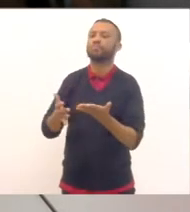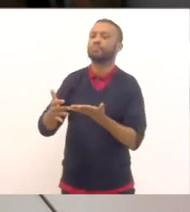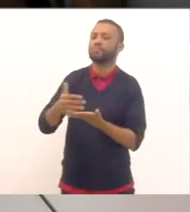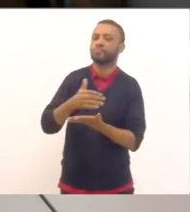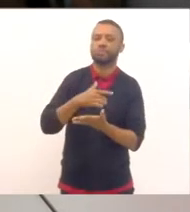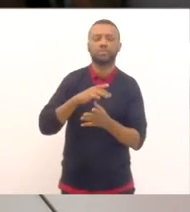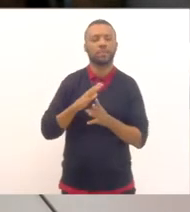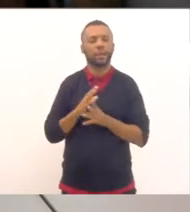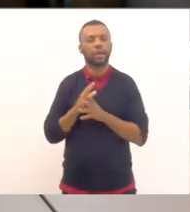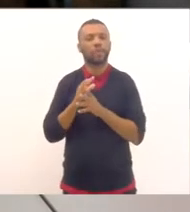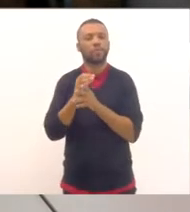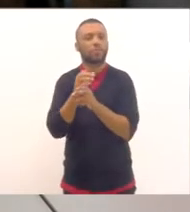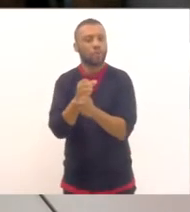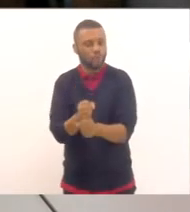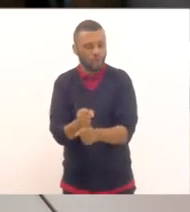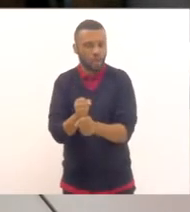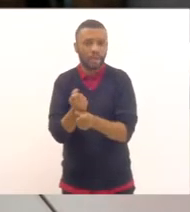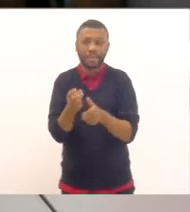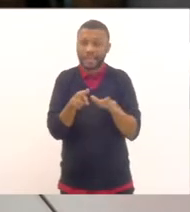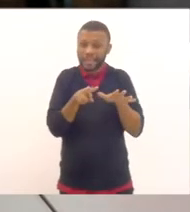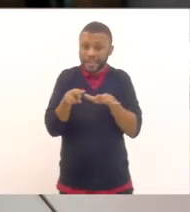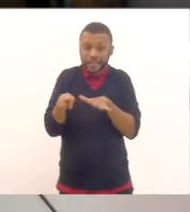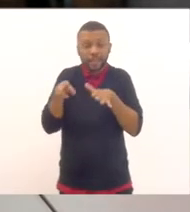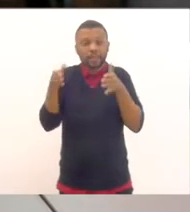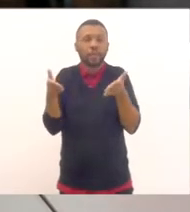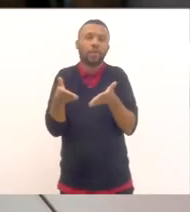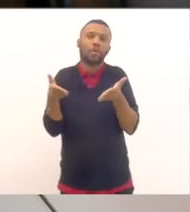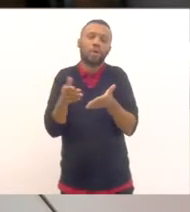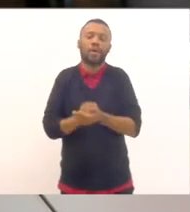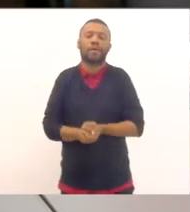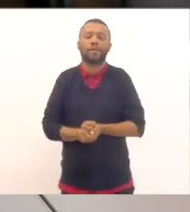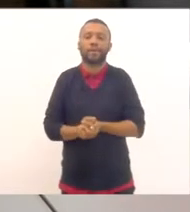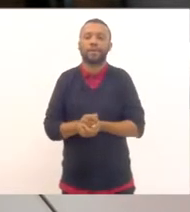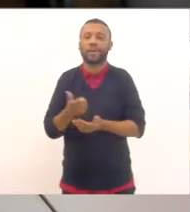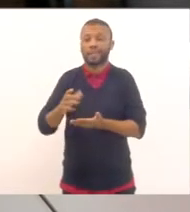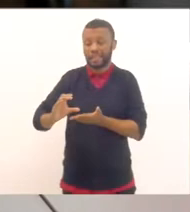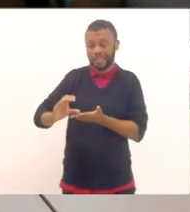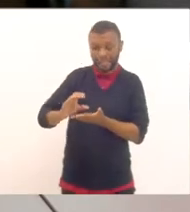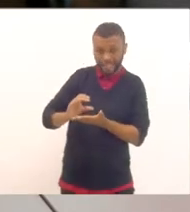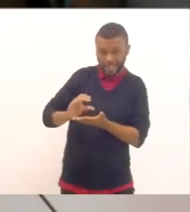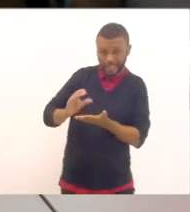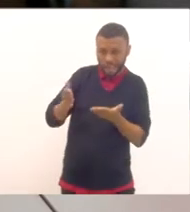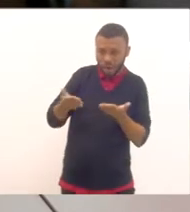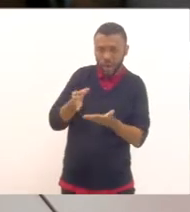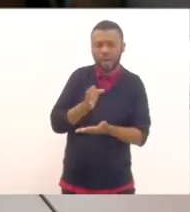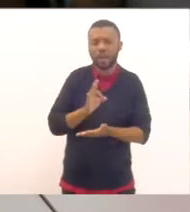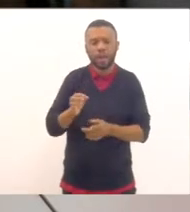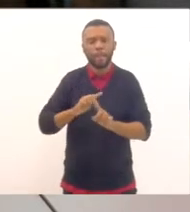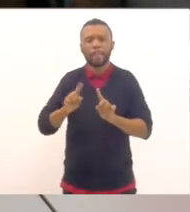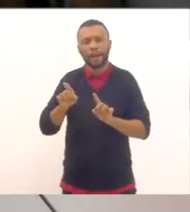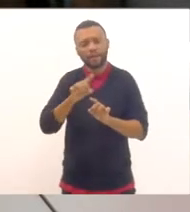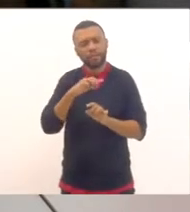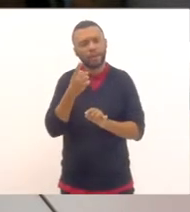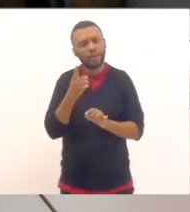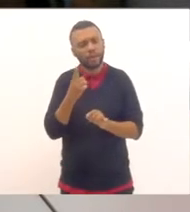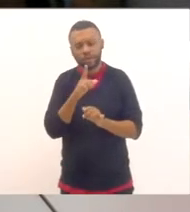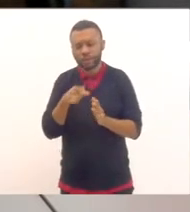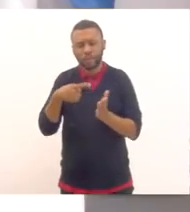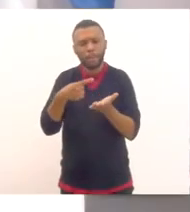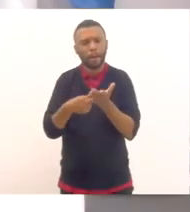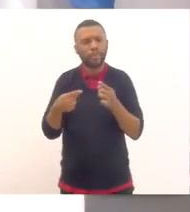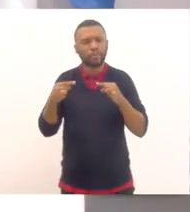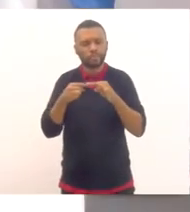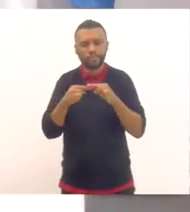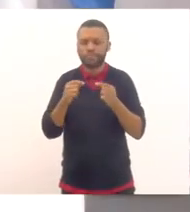relacionada essa semana não que entre o dinheiro agora mas vai ser equacionado em termos de fechar o acordo Definição dos